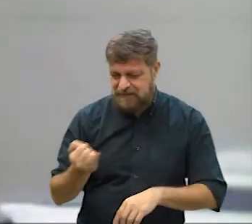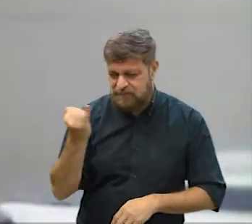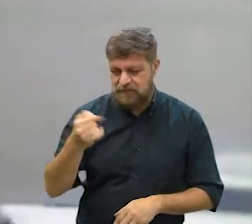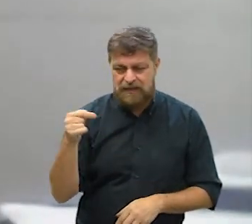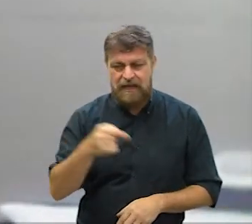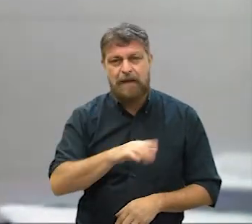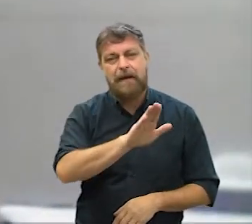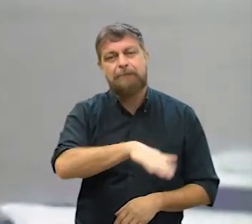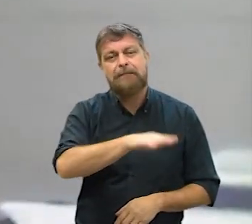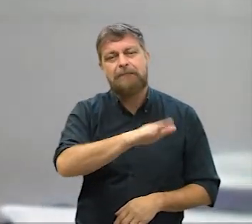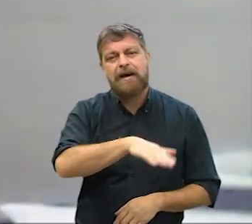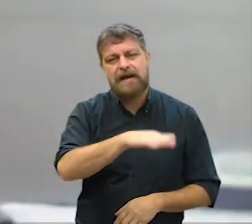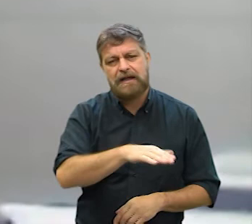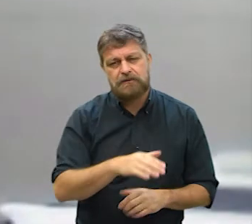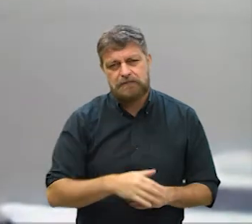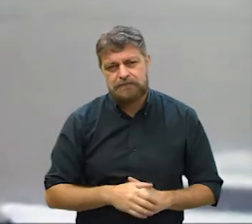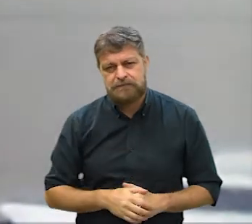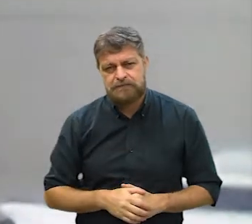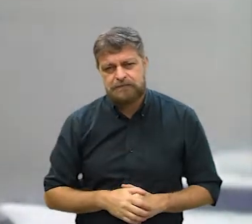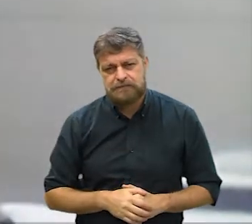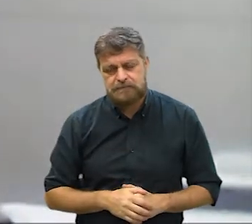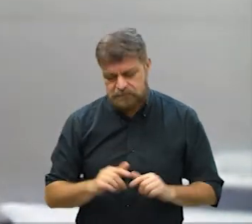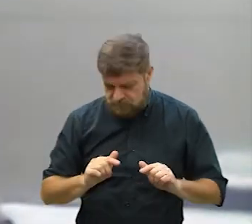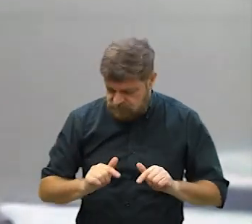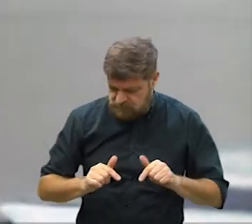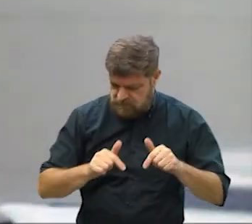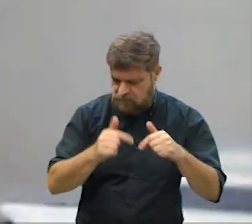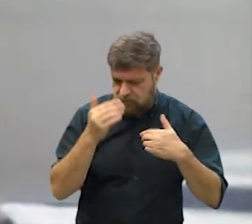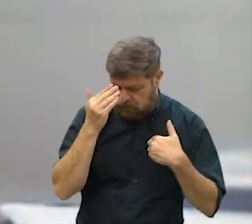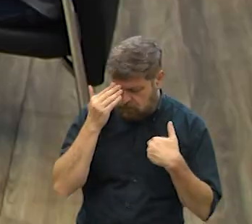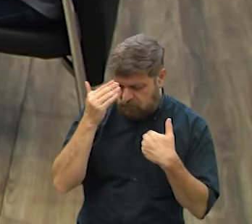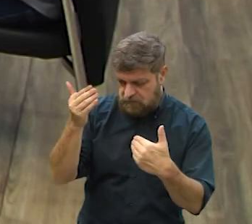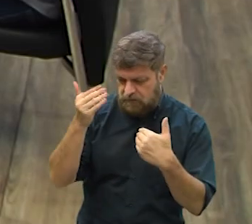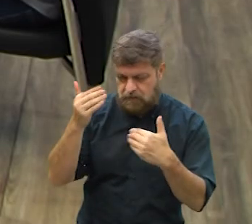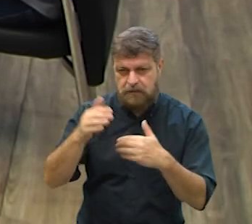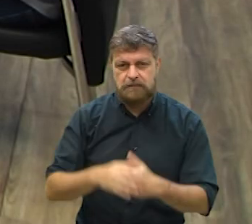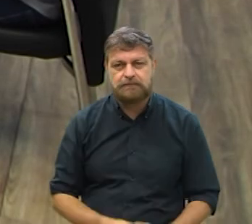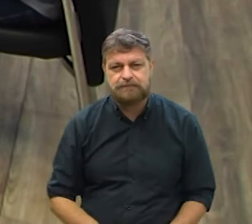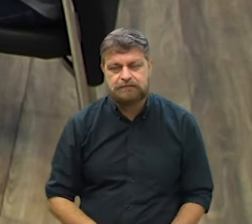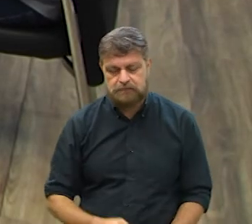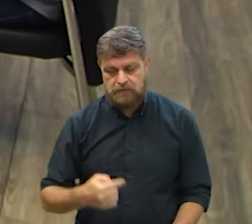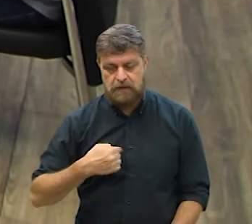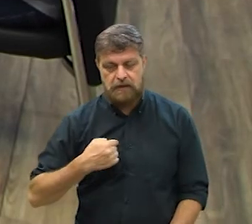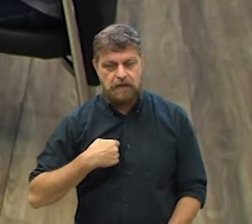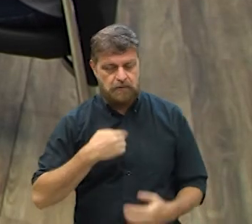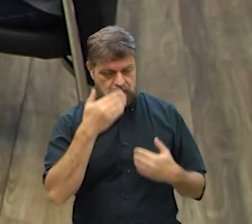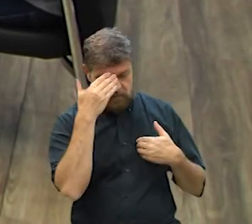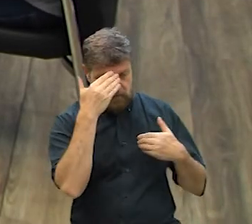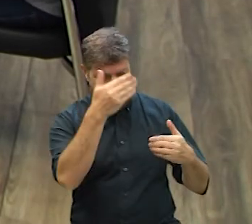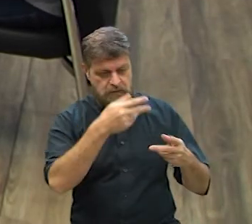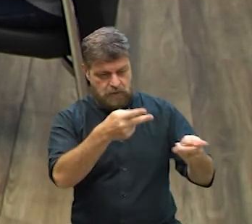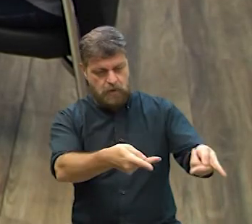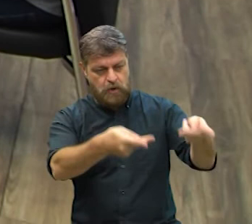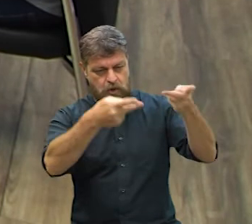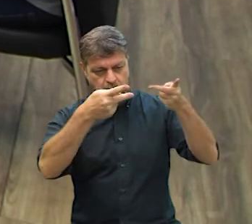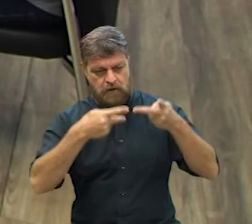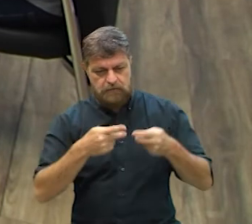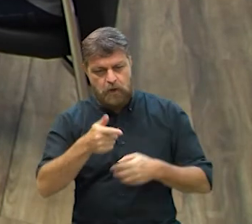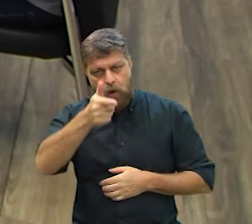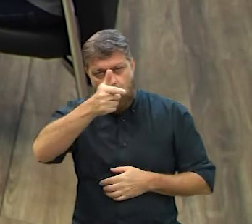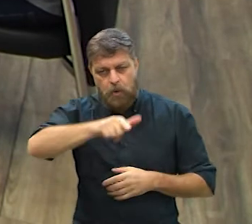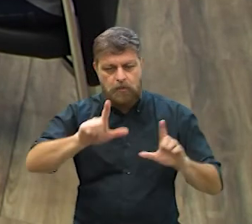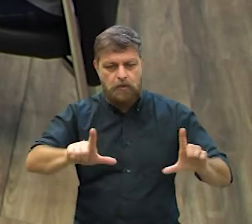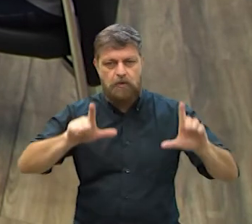barato. Então, vamos em frente. Obrigado, viu? Secretário, eu que agradeço, já fica o convite aqui para